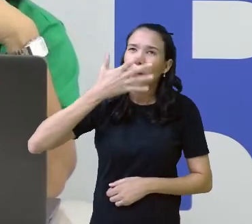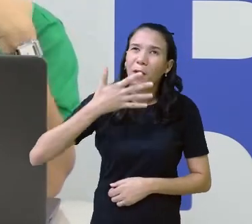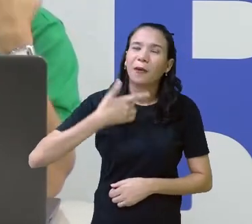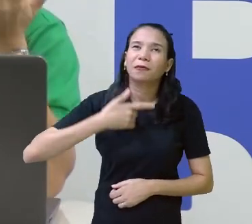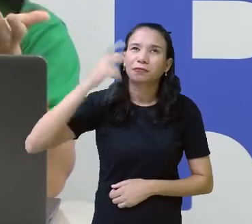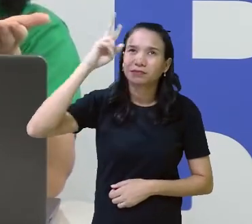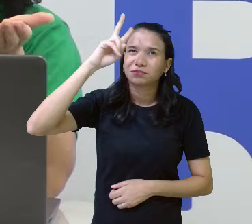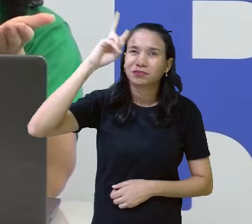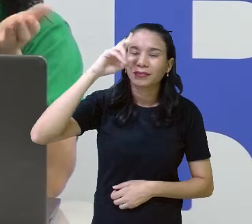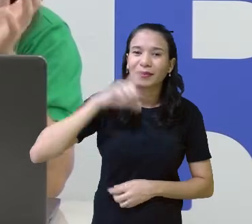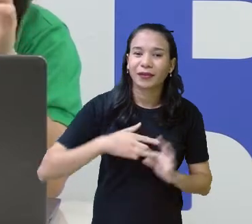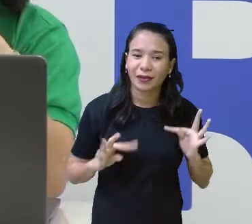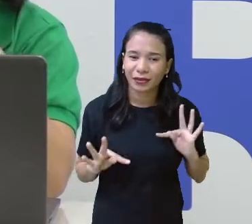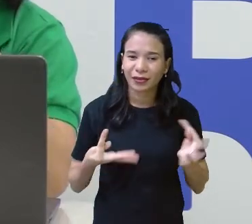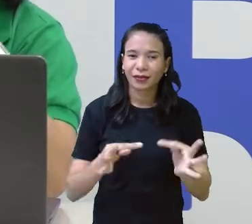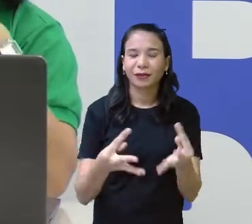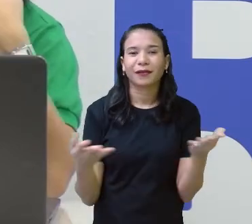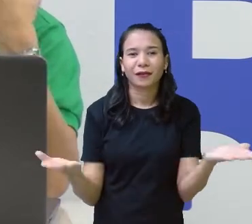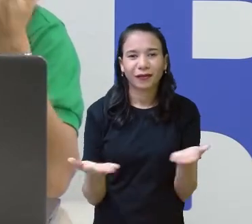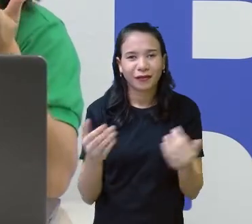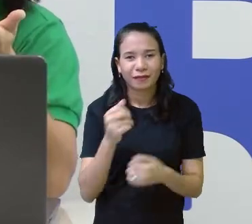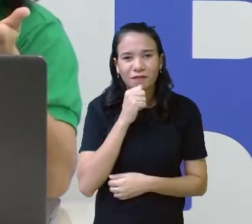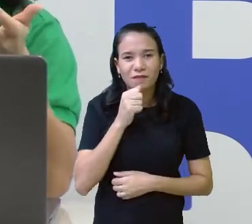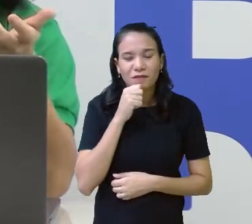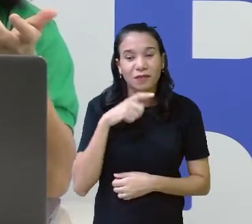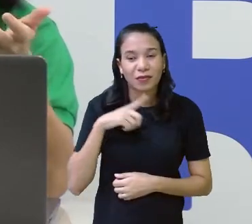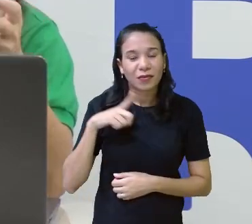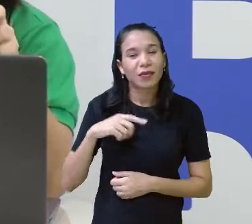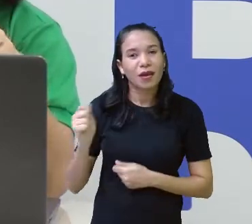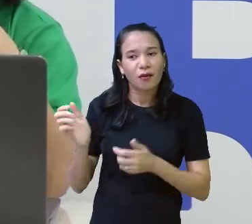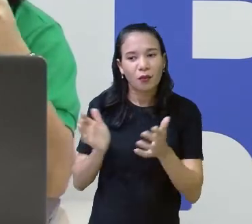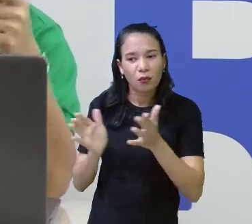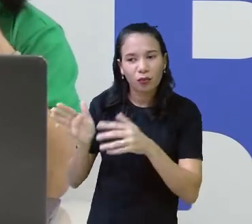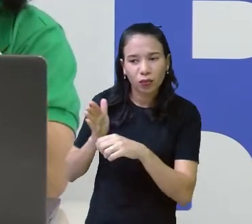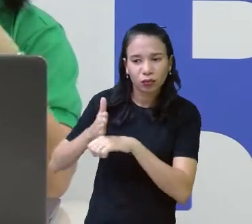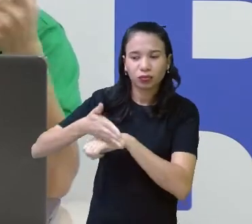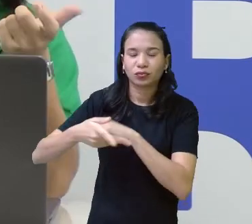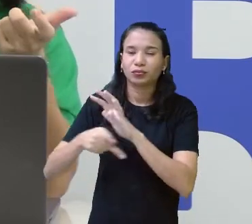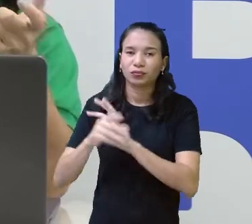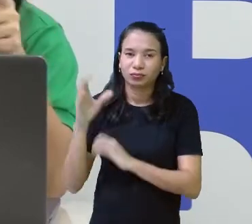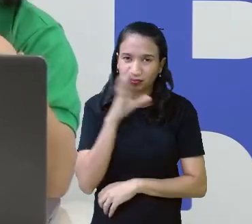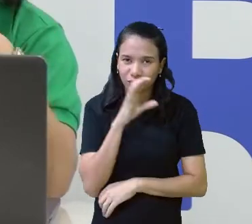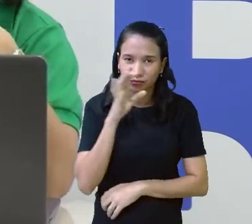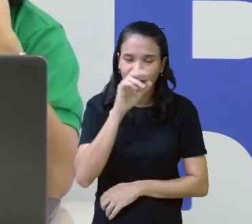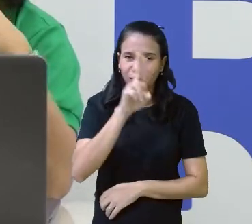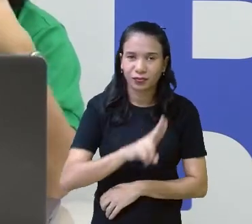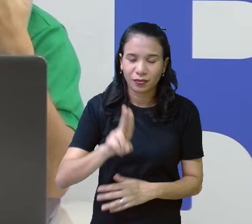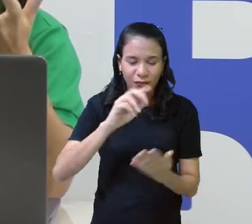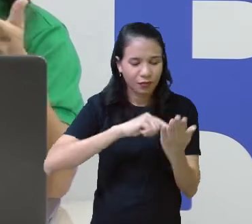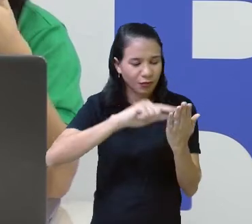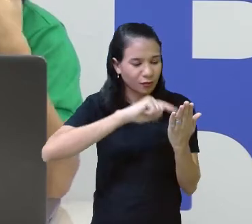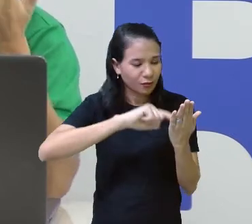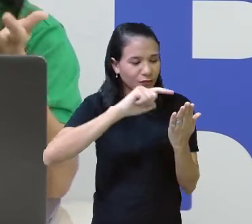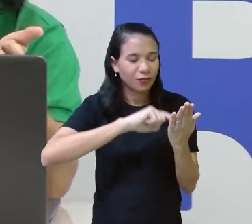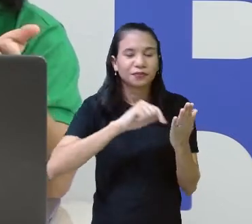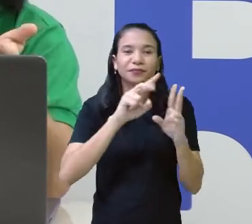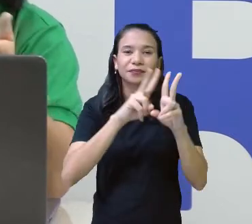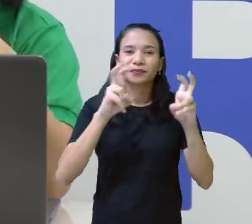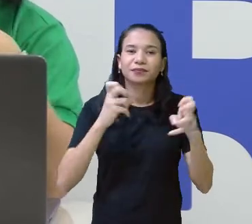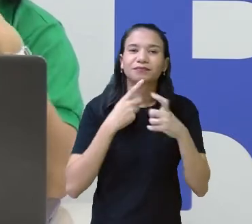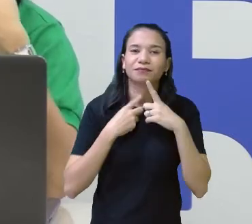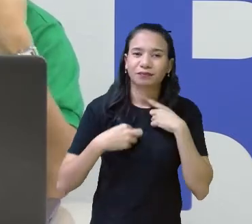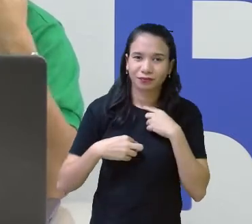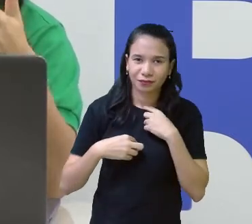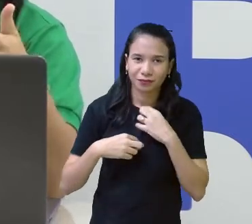que mesmo com a tecnologia, mesmo a gente tendo acesso com mais rapidez, né, aos assuntos que a gente